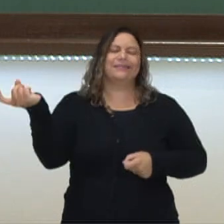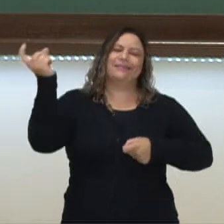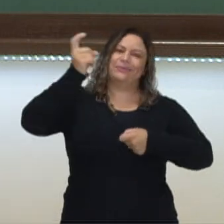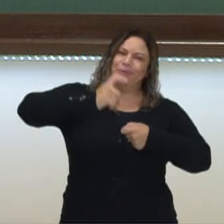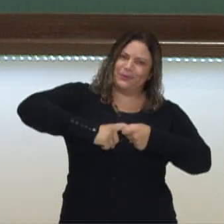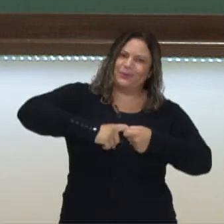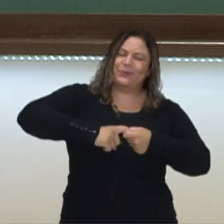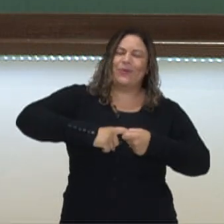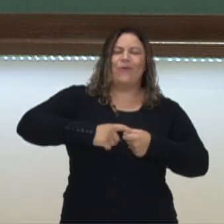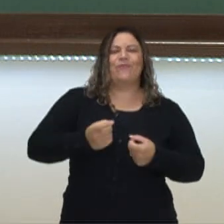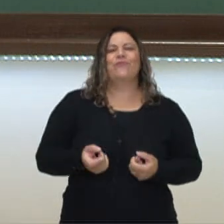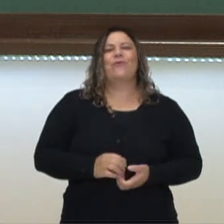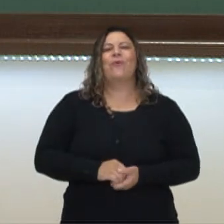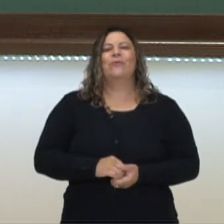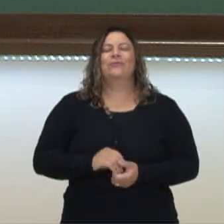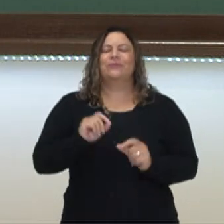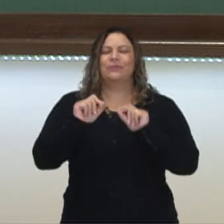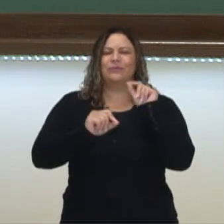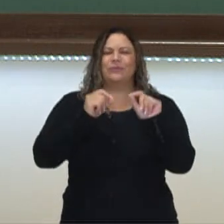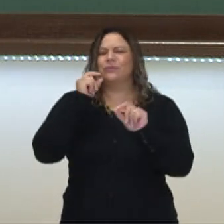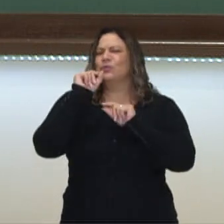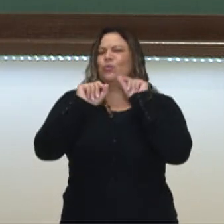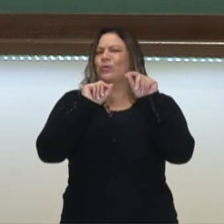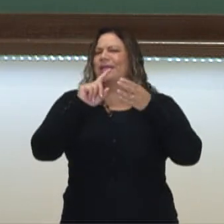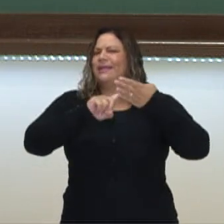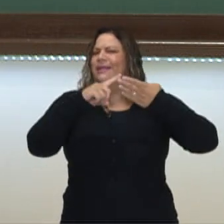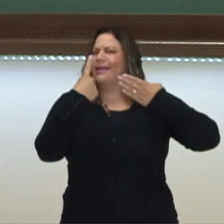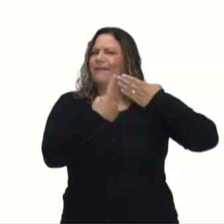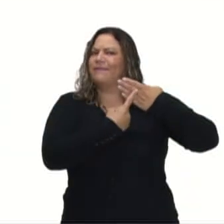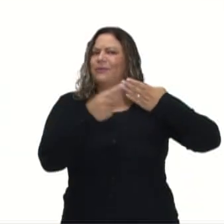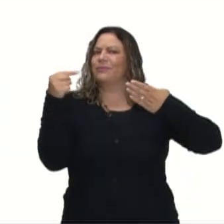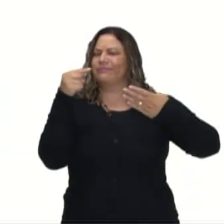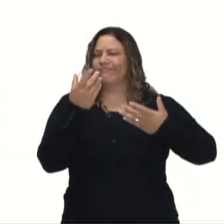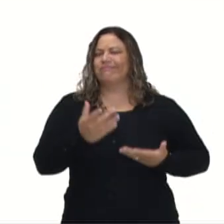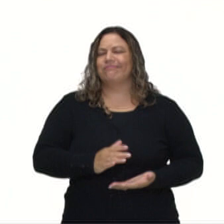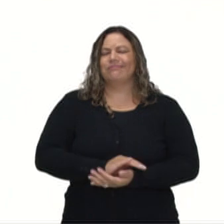com vocês e reconhecendo que figura de linguagem é essa.